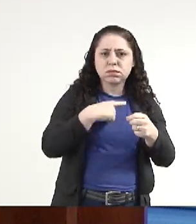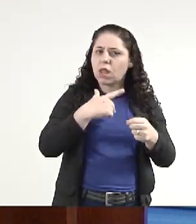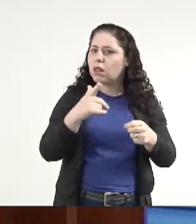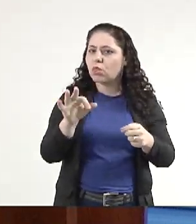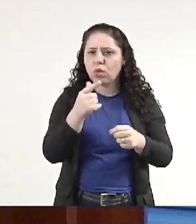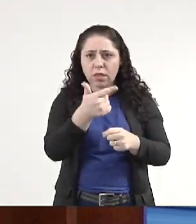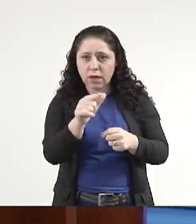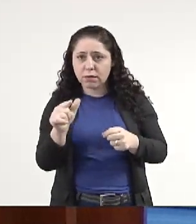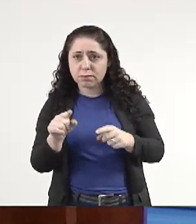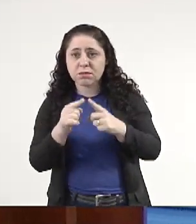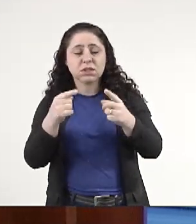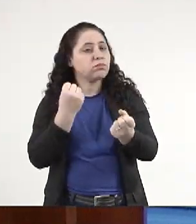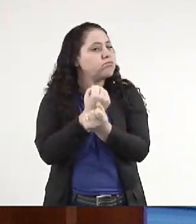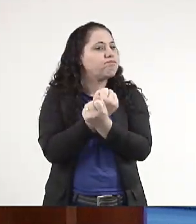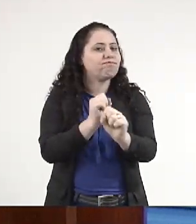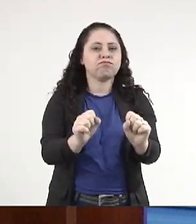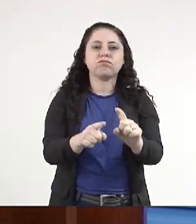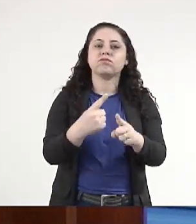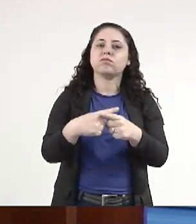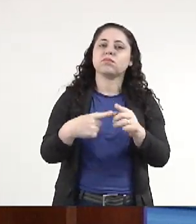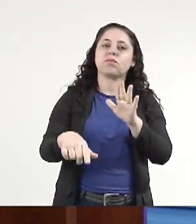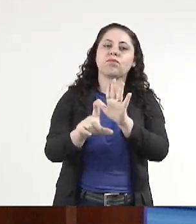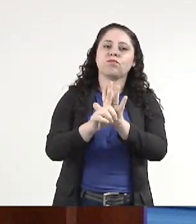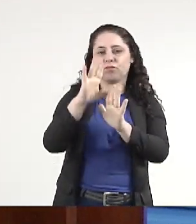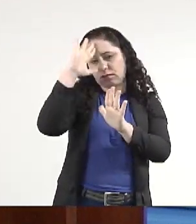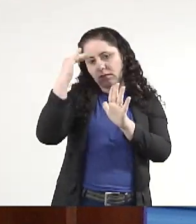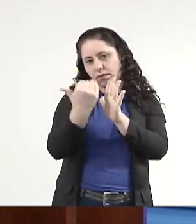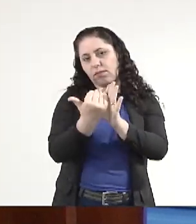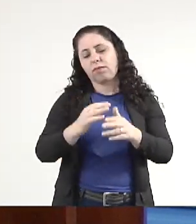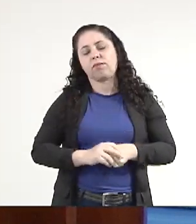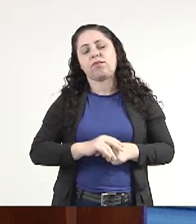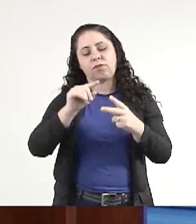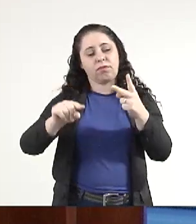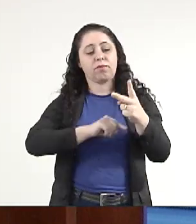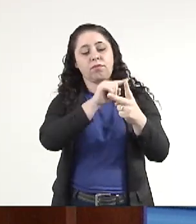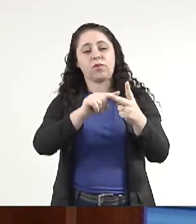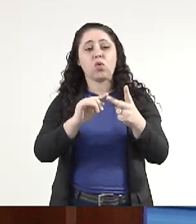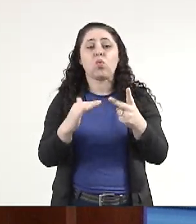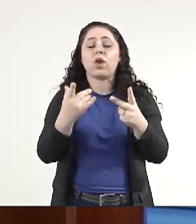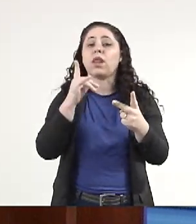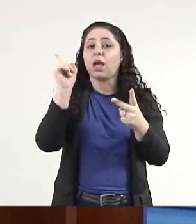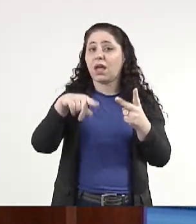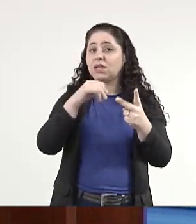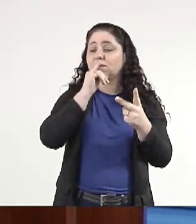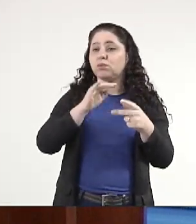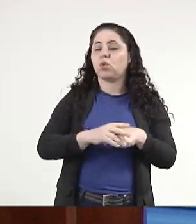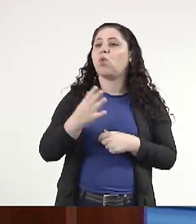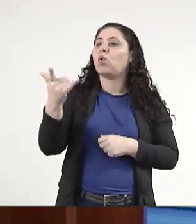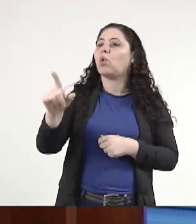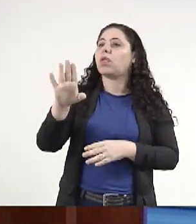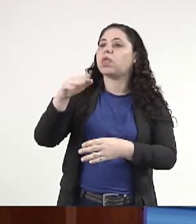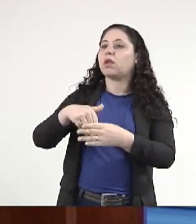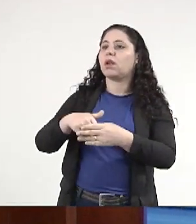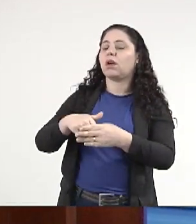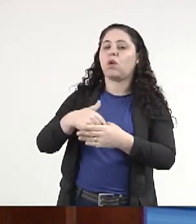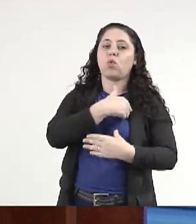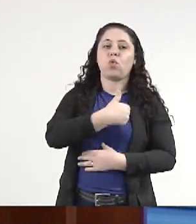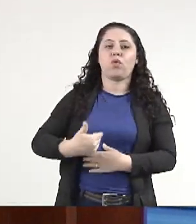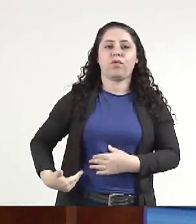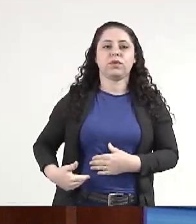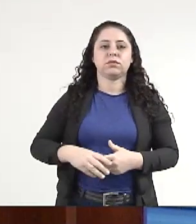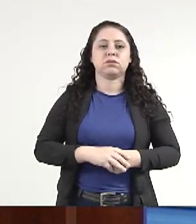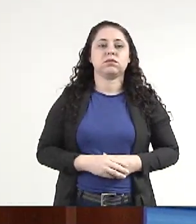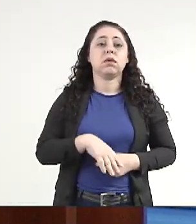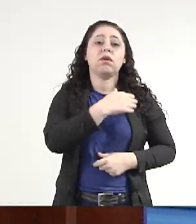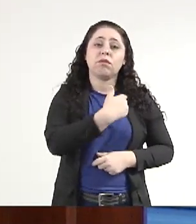mesmo assim estão impedidos por força da lei. Segundo, quando é a outra eleição, que é a eleição de governo,